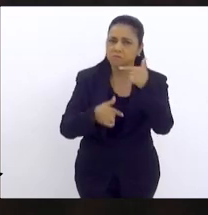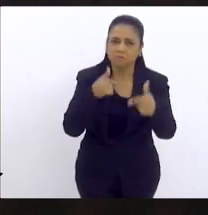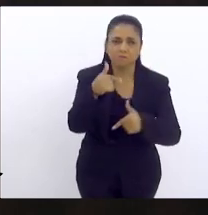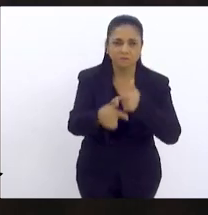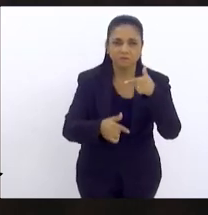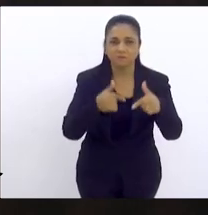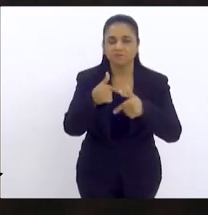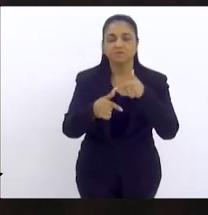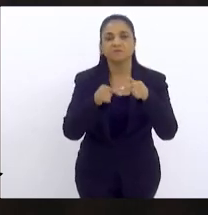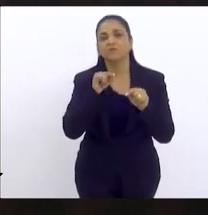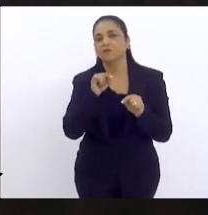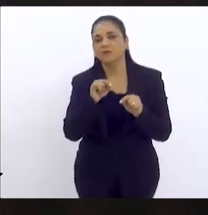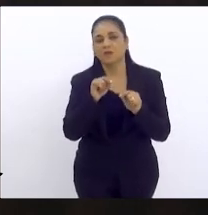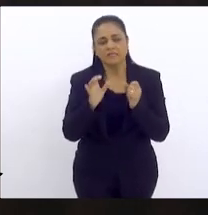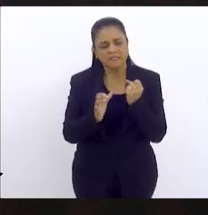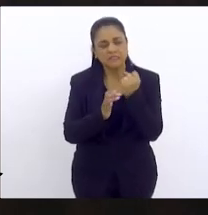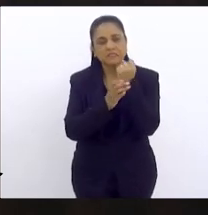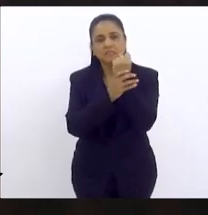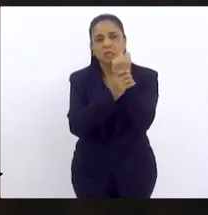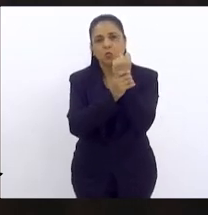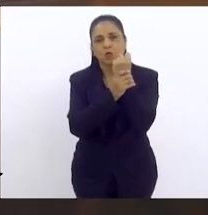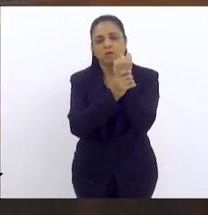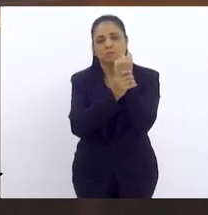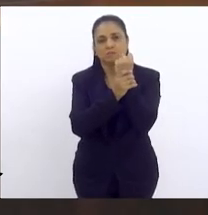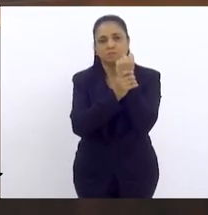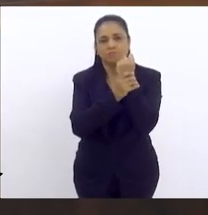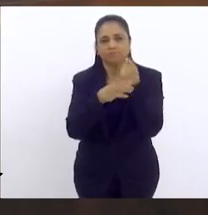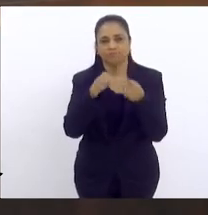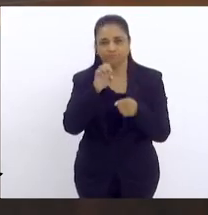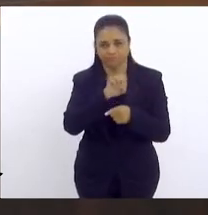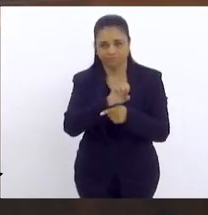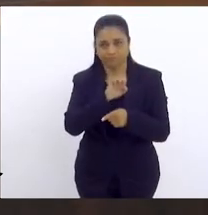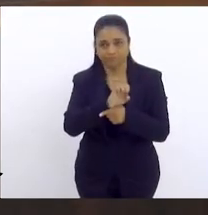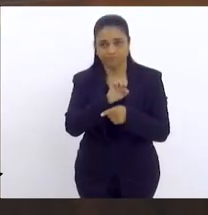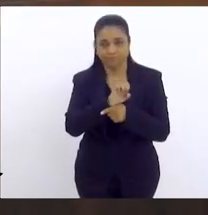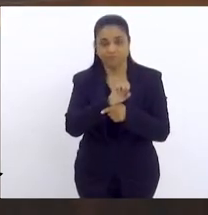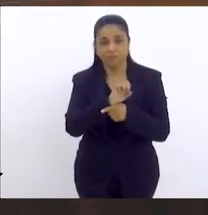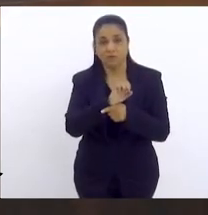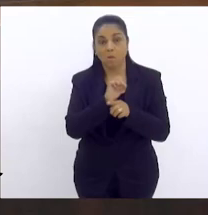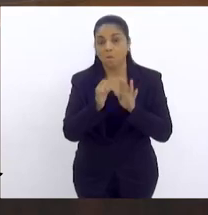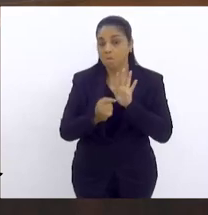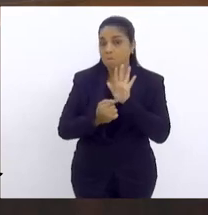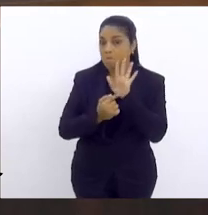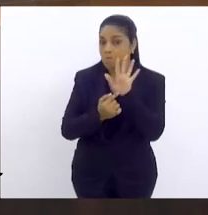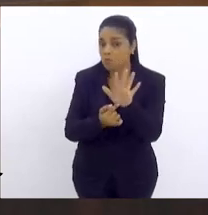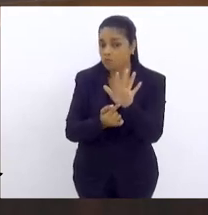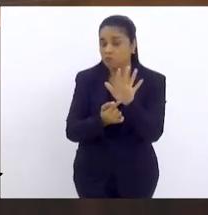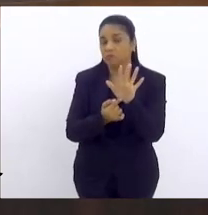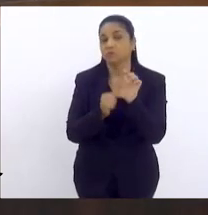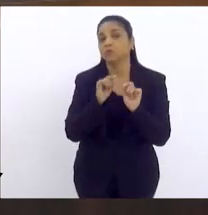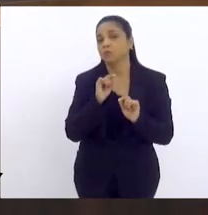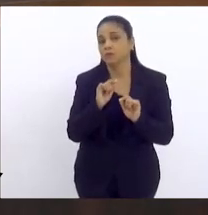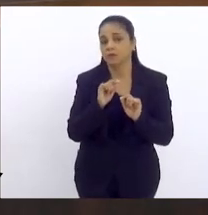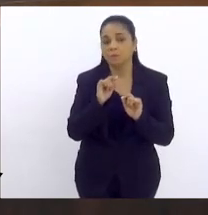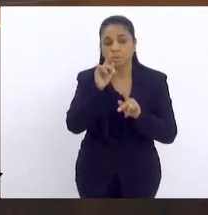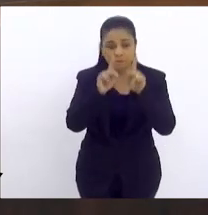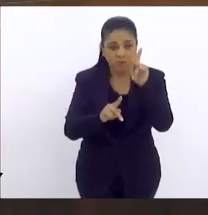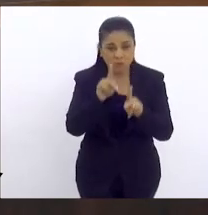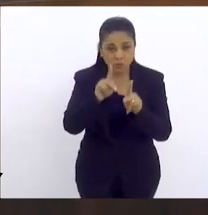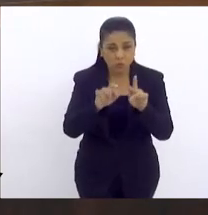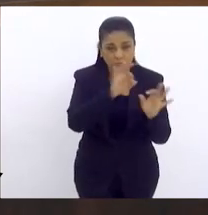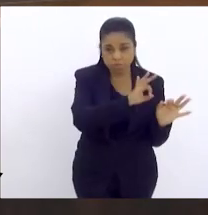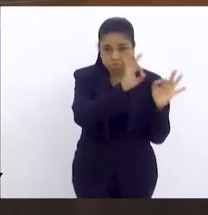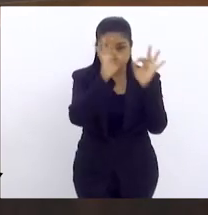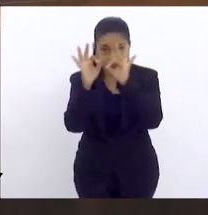em prol da Segurança Pública do nosso estado e sempre frisando bastante aqui para todas as pessoas que estão nos assistindo então